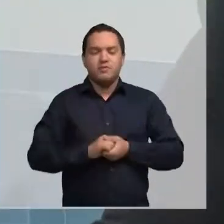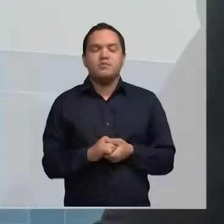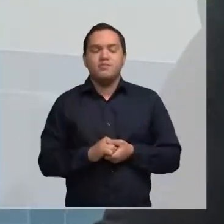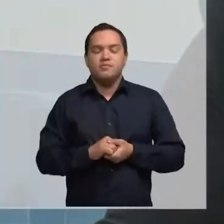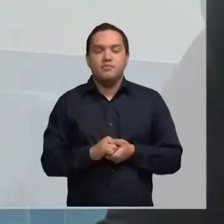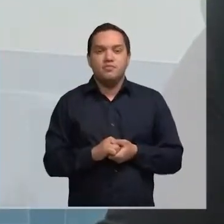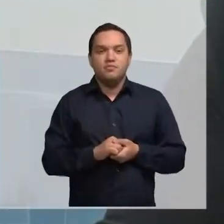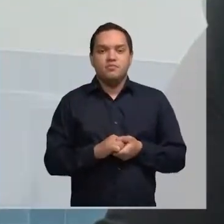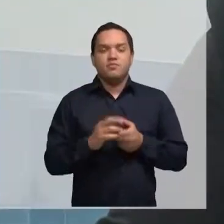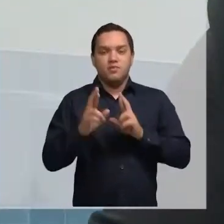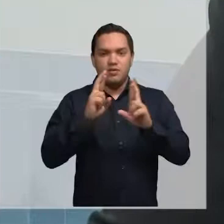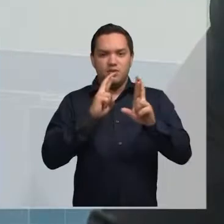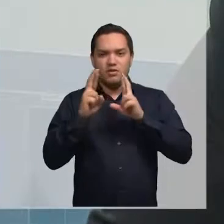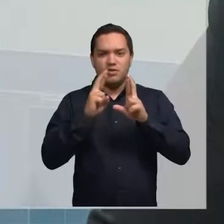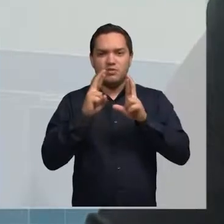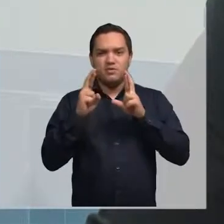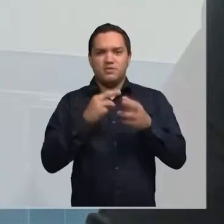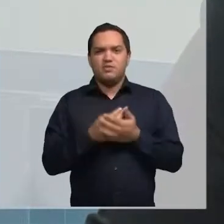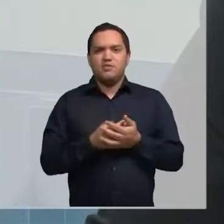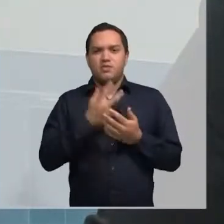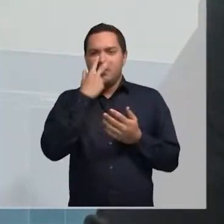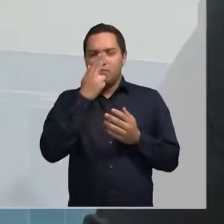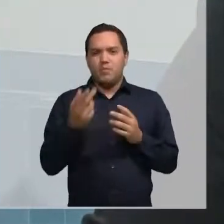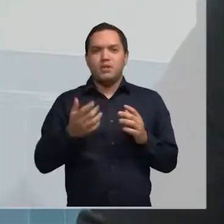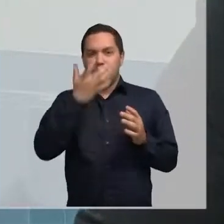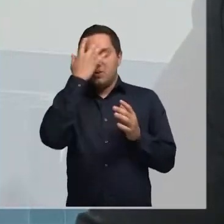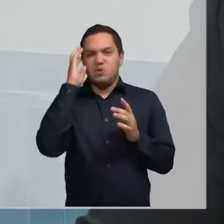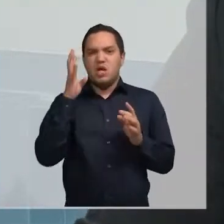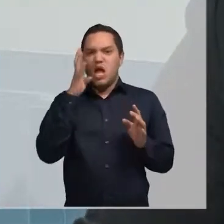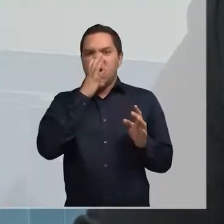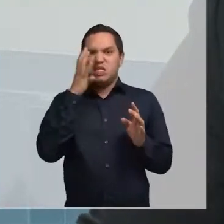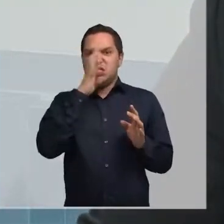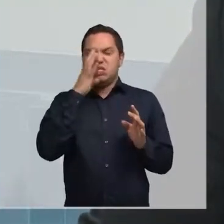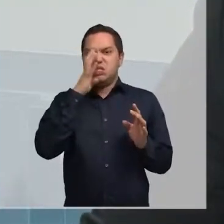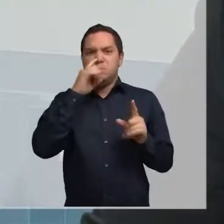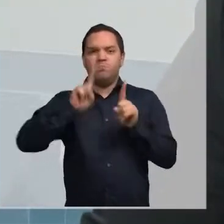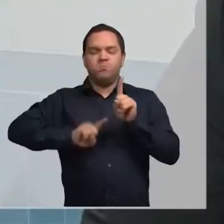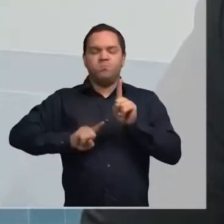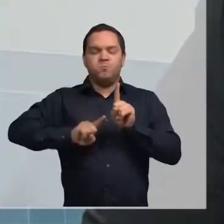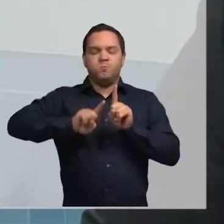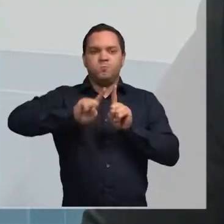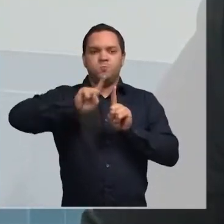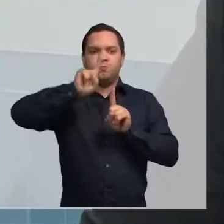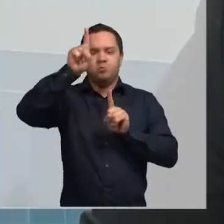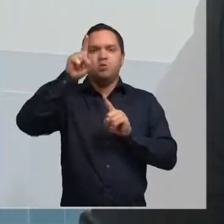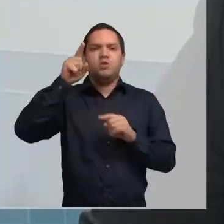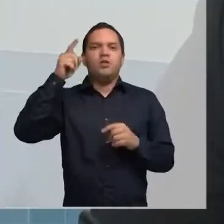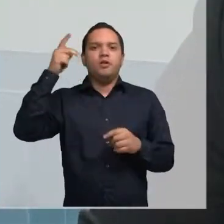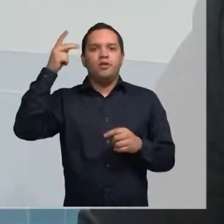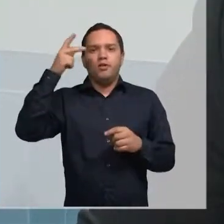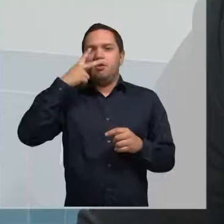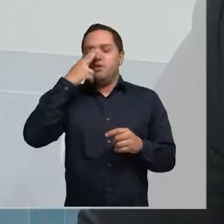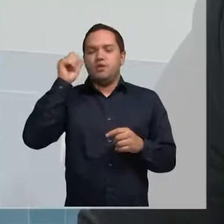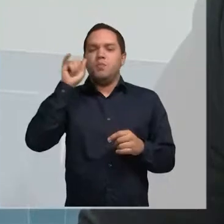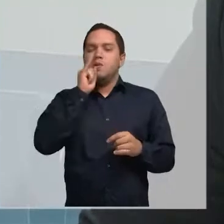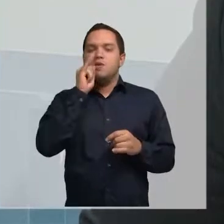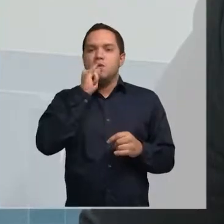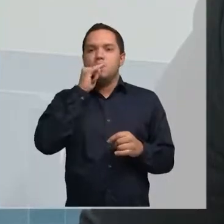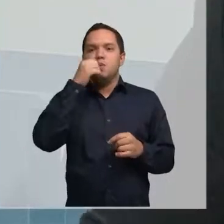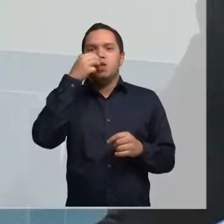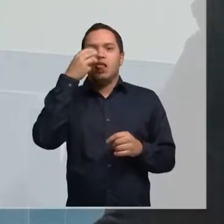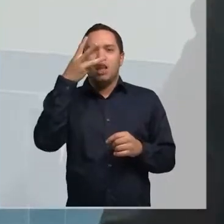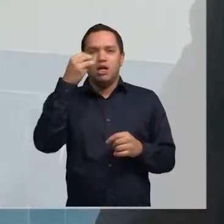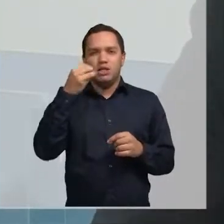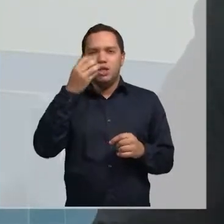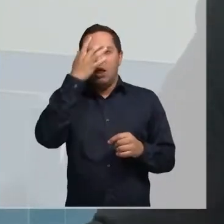aquela entrevista dá, sabe o quê? Dá 30 pontos no Ibope. Se você botar 30 pontos no Ibope em São Paulo, sabe quanto é que